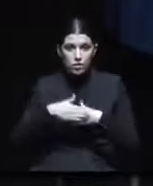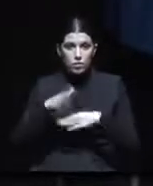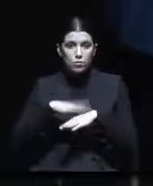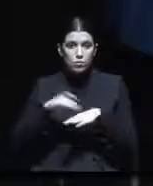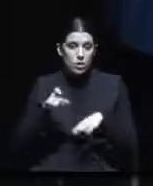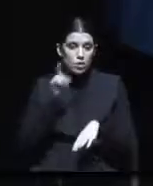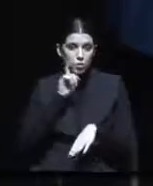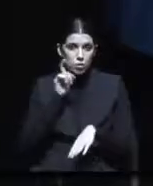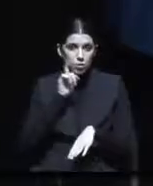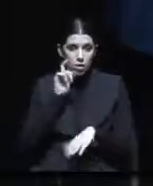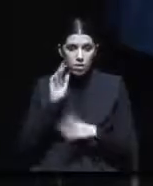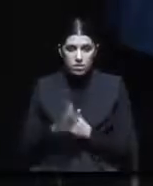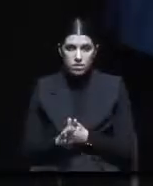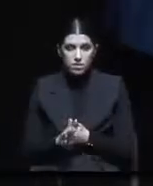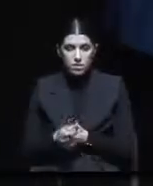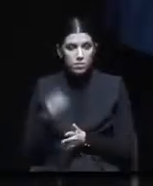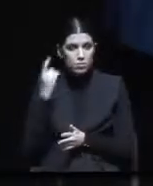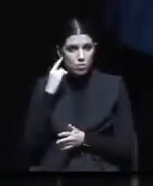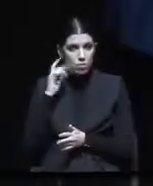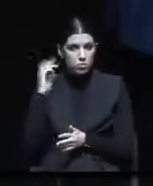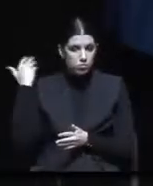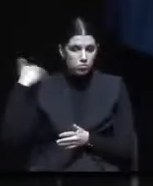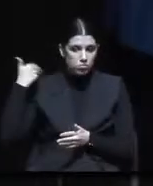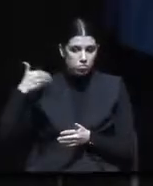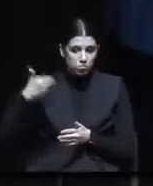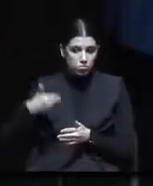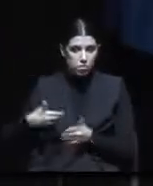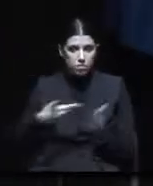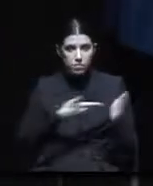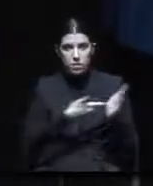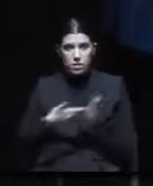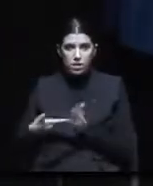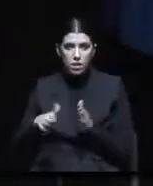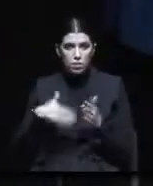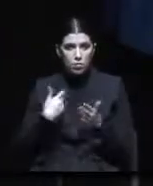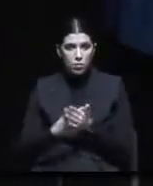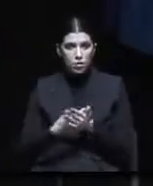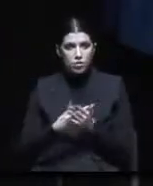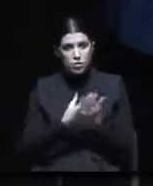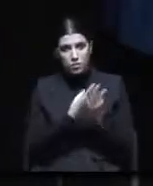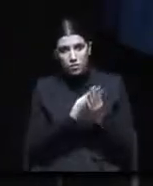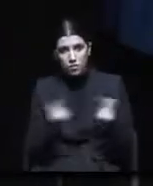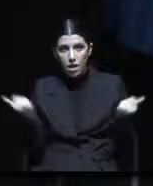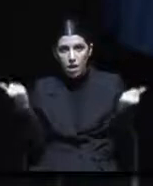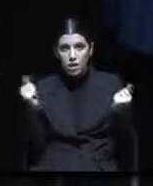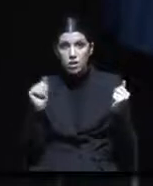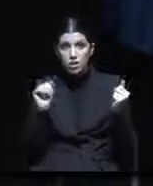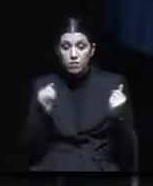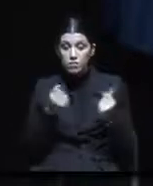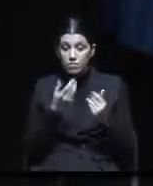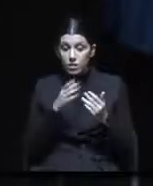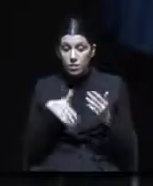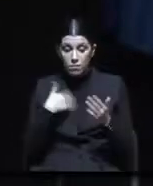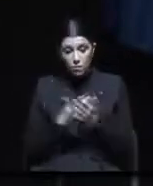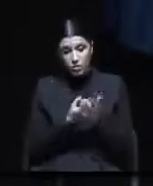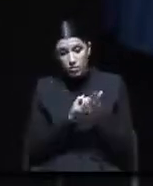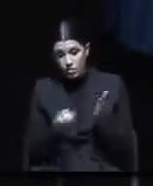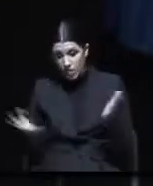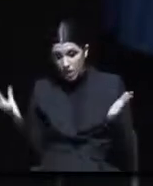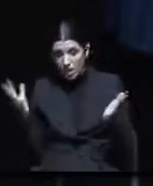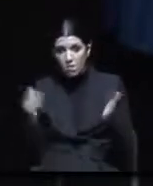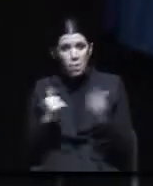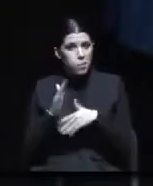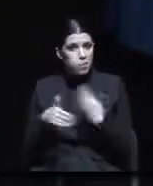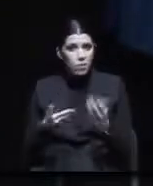de segurança. Sabemos que ao longo dos tempos foram apresentadas várias propostas para o panorâmico, mas nenhuma avançou. O edifício